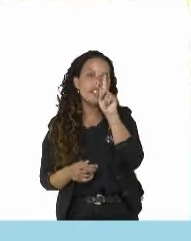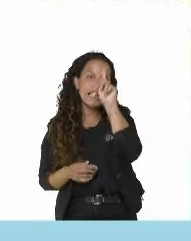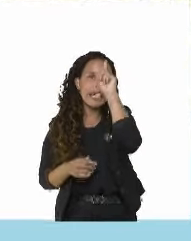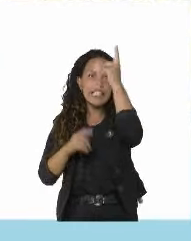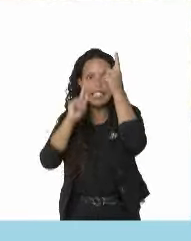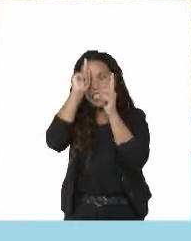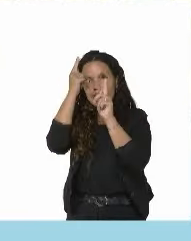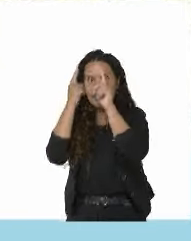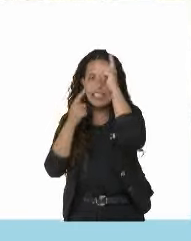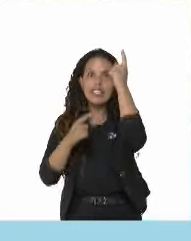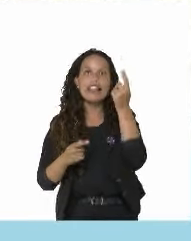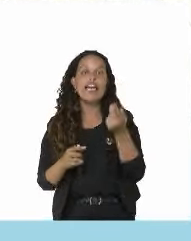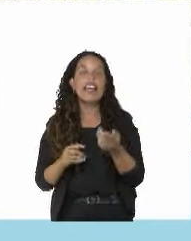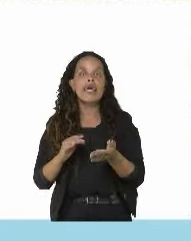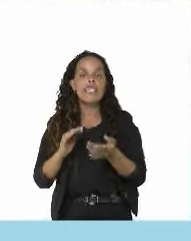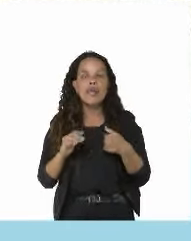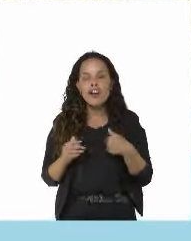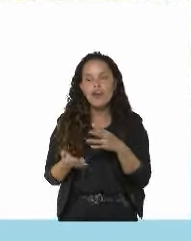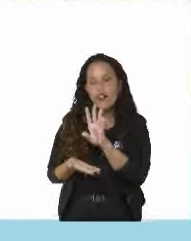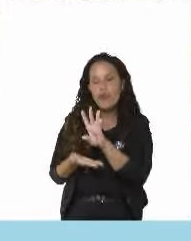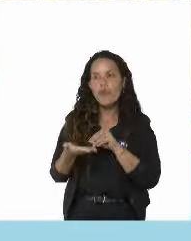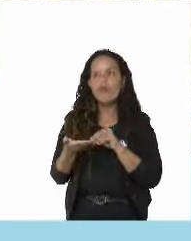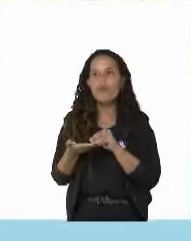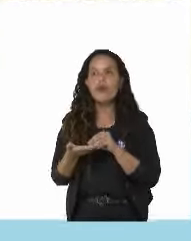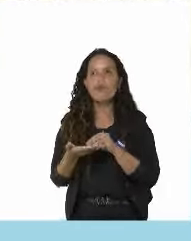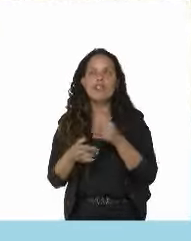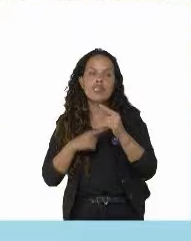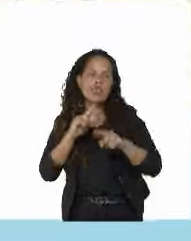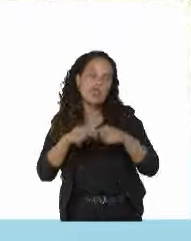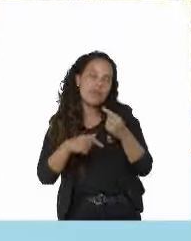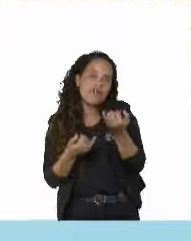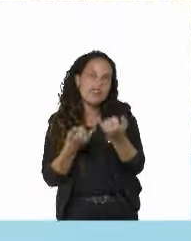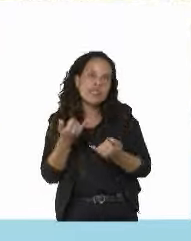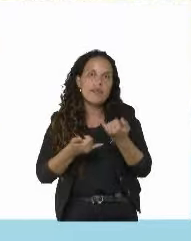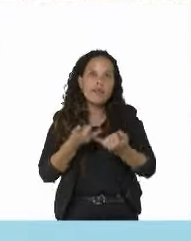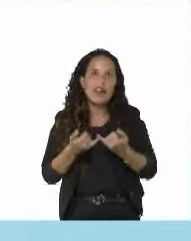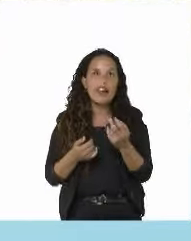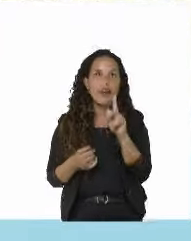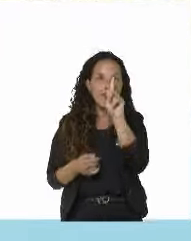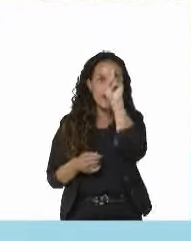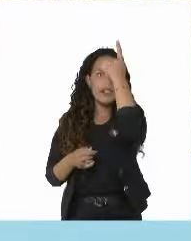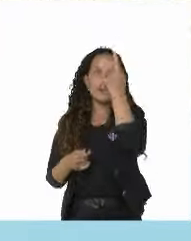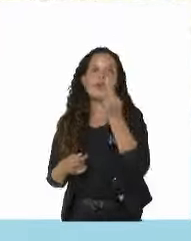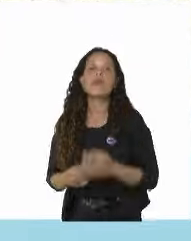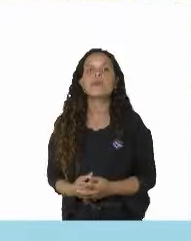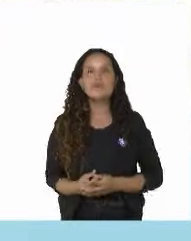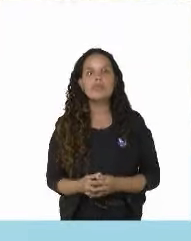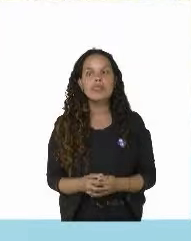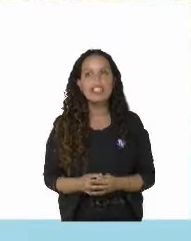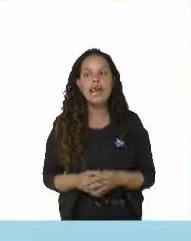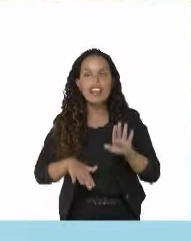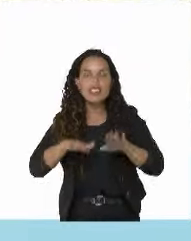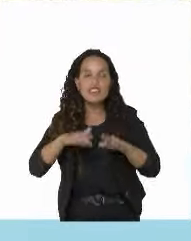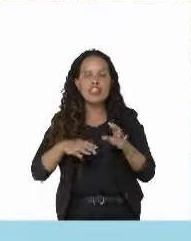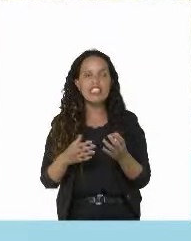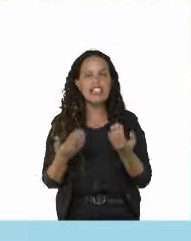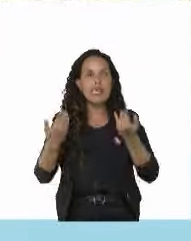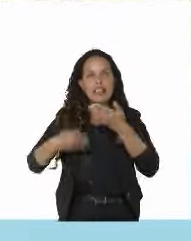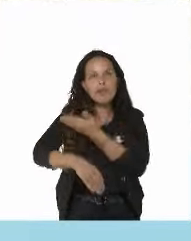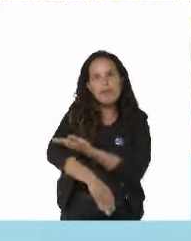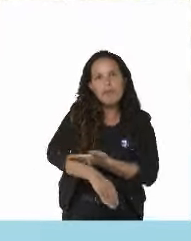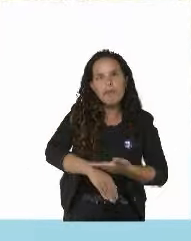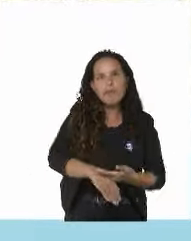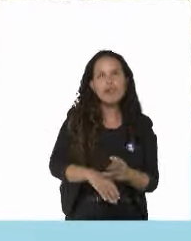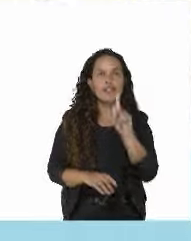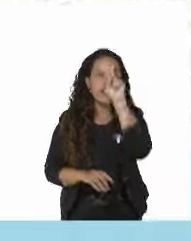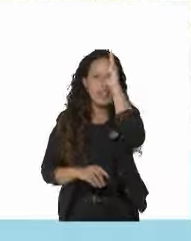disso, né? Então eu faço ali uma brincadeira e depois eu pego dali uma ideia. Então eu acho que quando a gente tem aquele branco criativo, fazer essas brincadeiras com a ferramenta